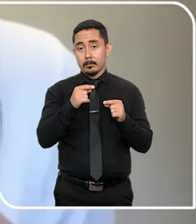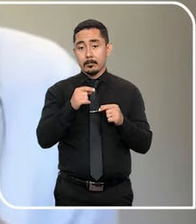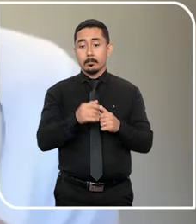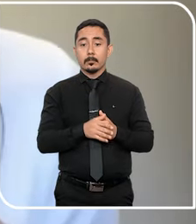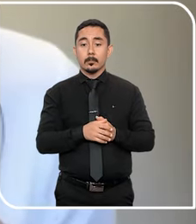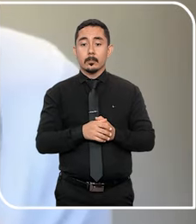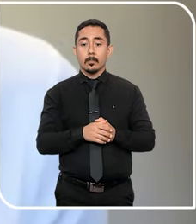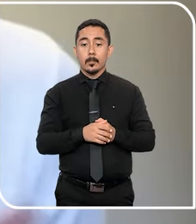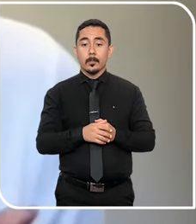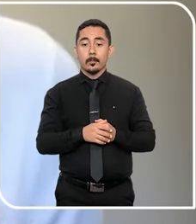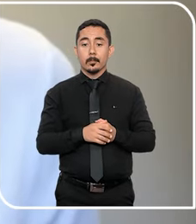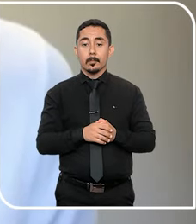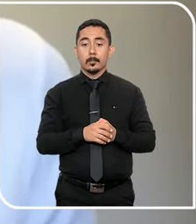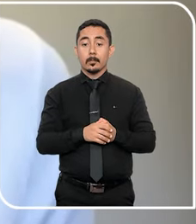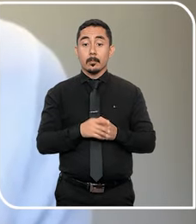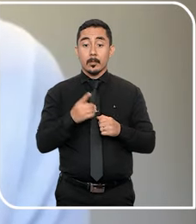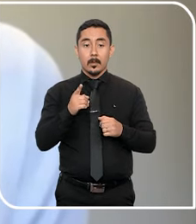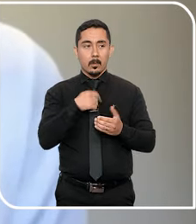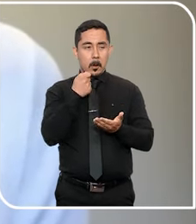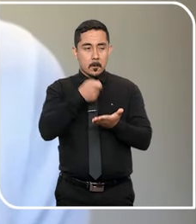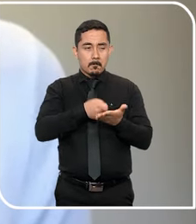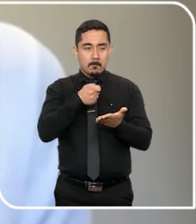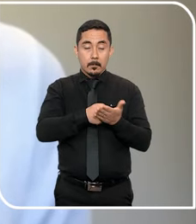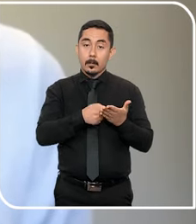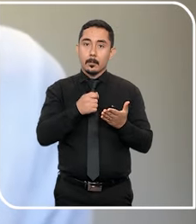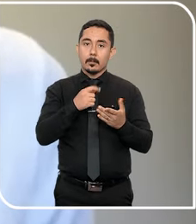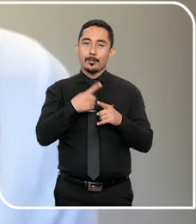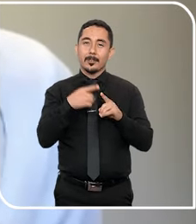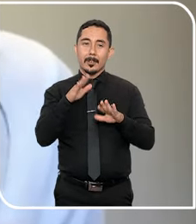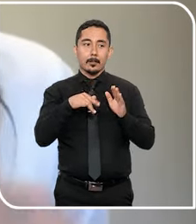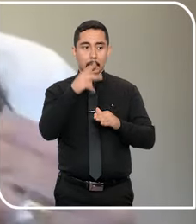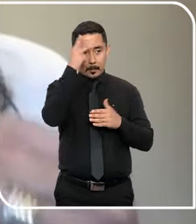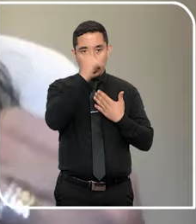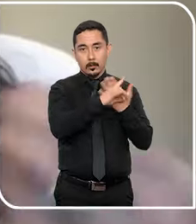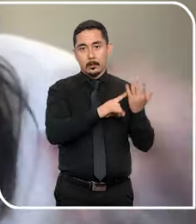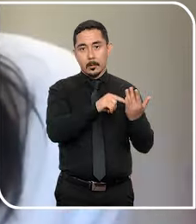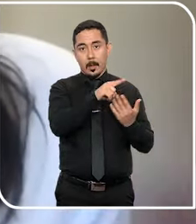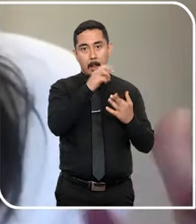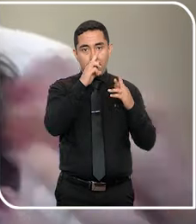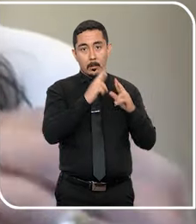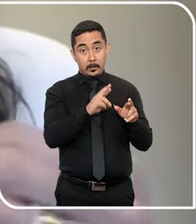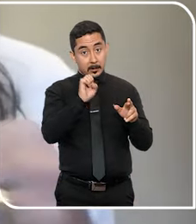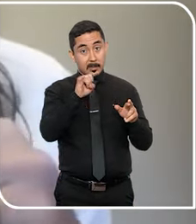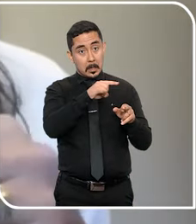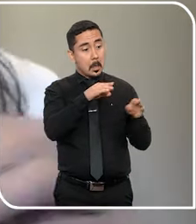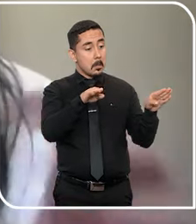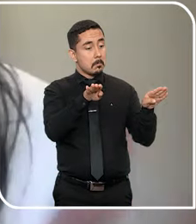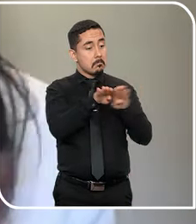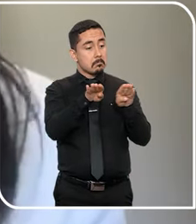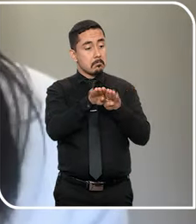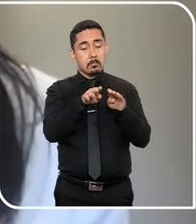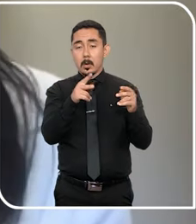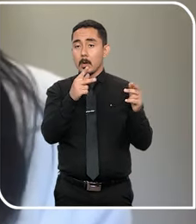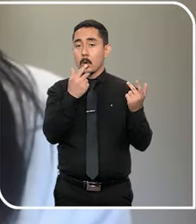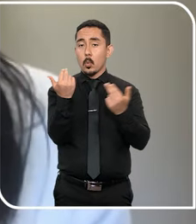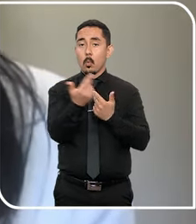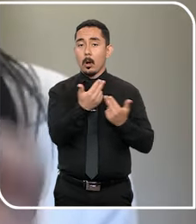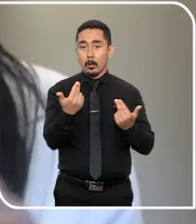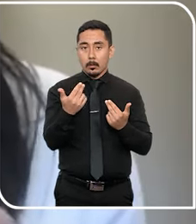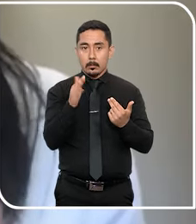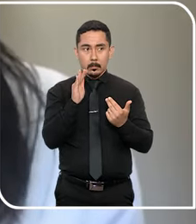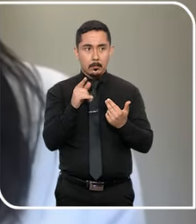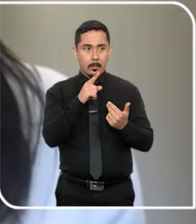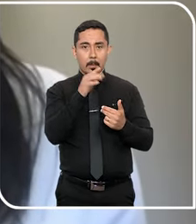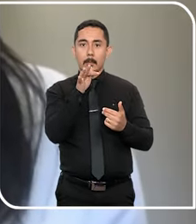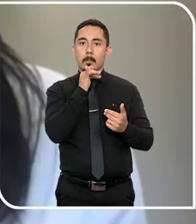causa entendeu então assim a gente também impor porque o deficiente ele é muito a pessoa com deficiência né Ele é muito respeitado se ele faz tudo igual Então como